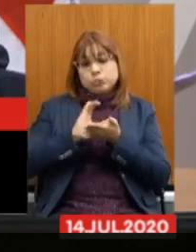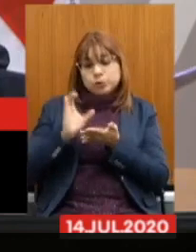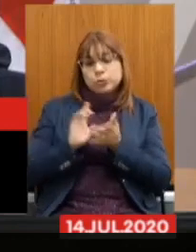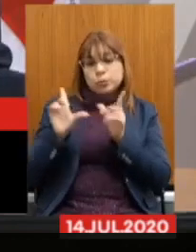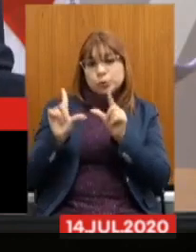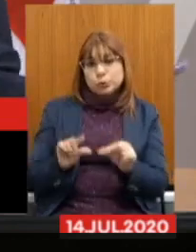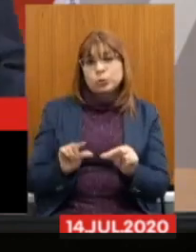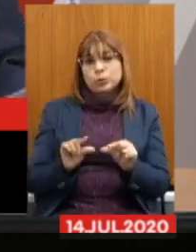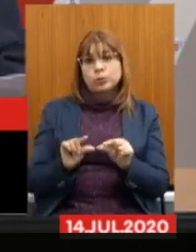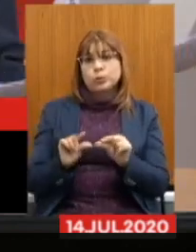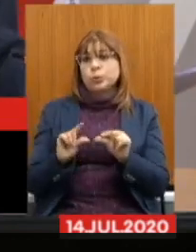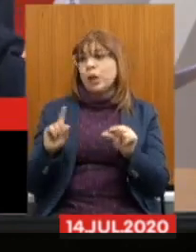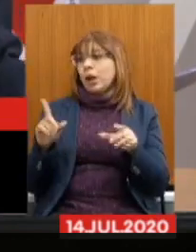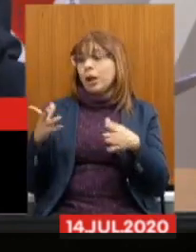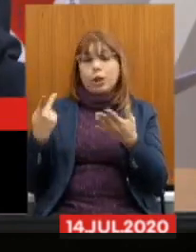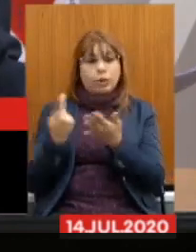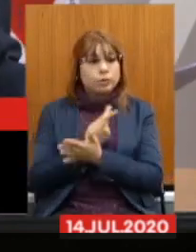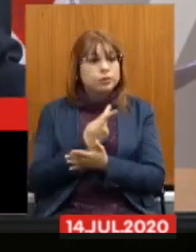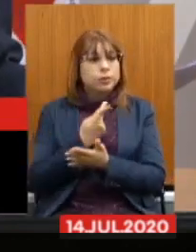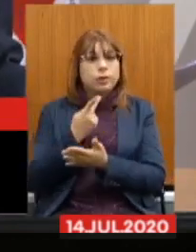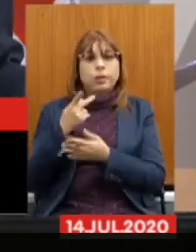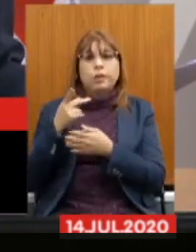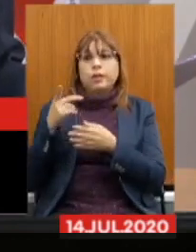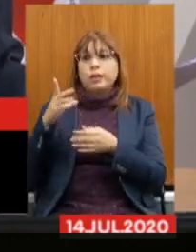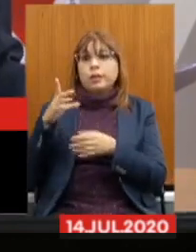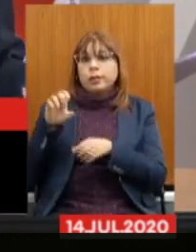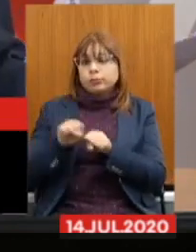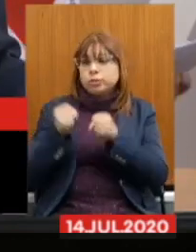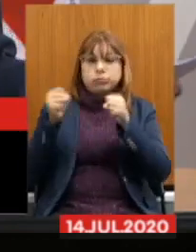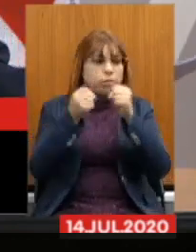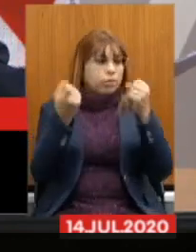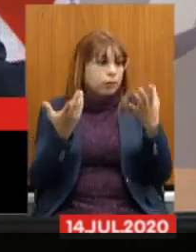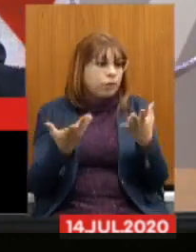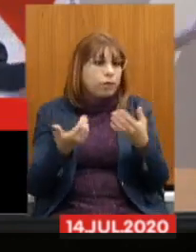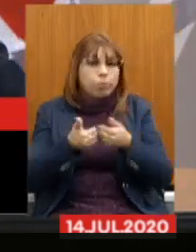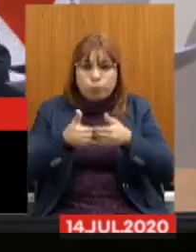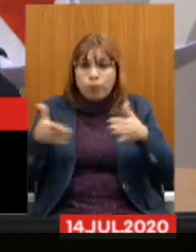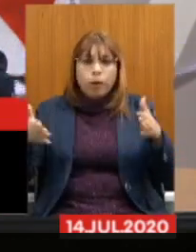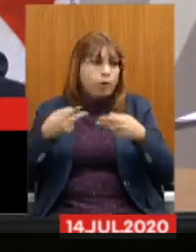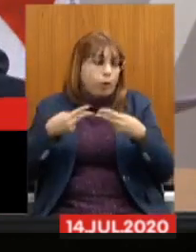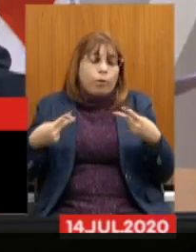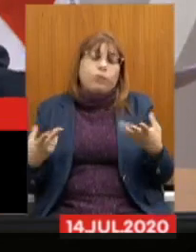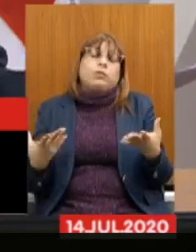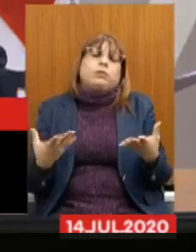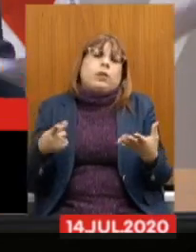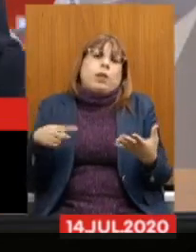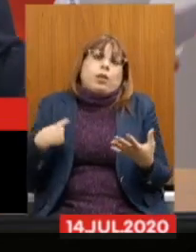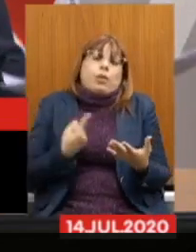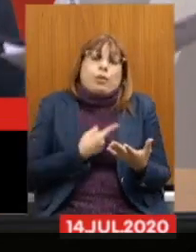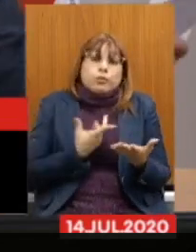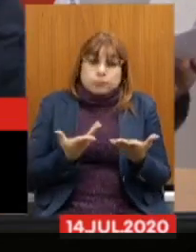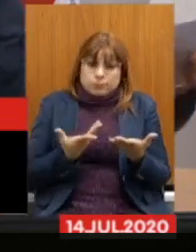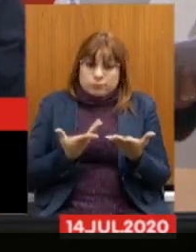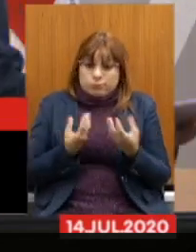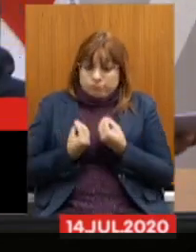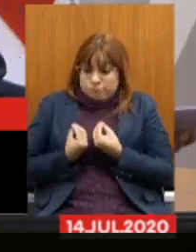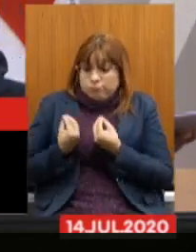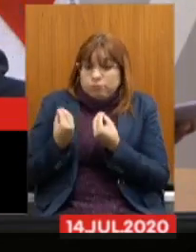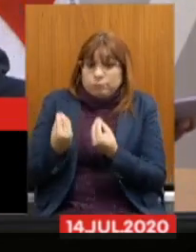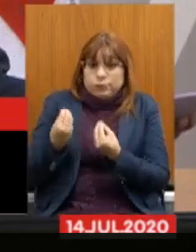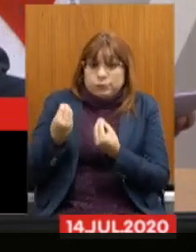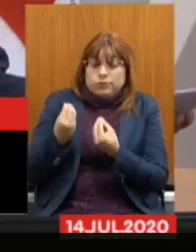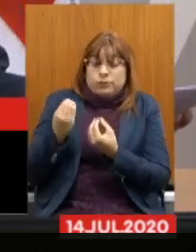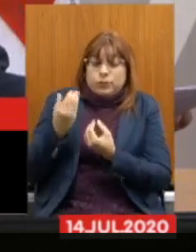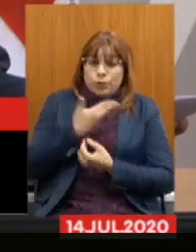todos. E o que, que nós vamos receber? Vamos ser coagidos a doar para o governo